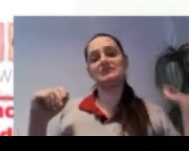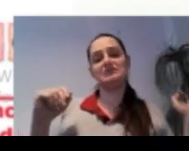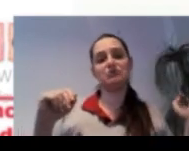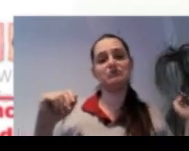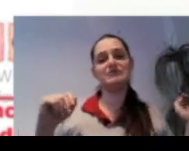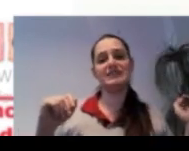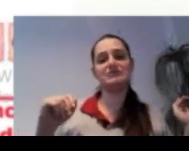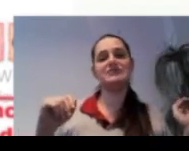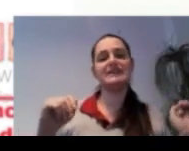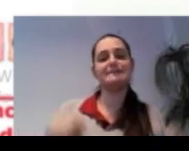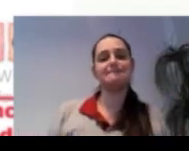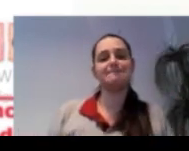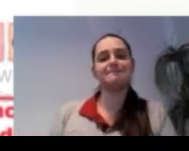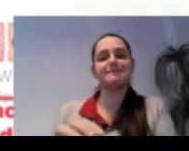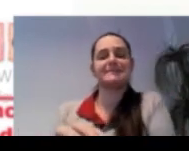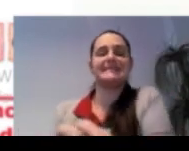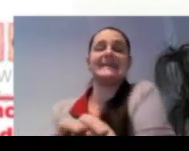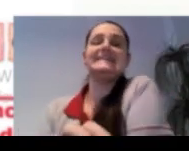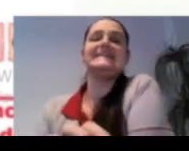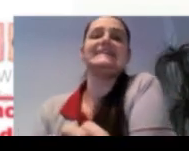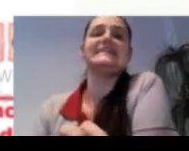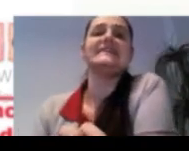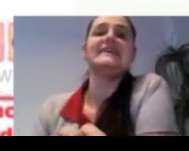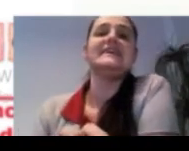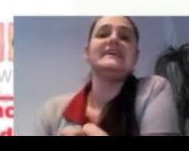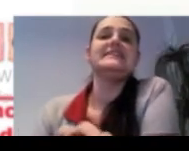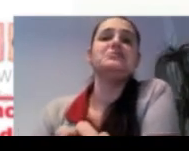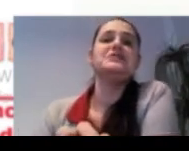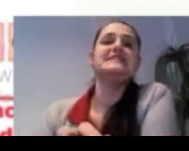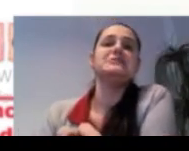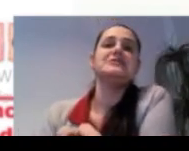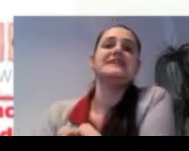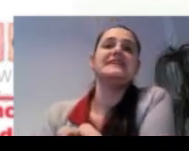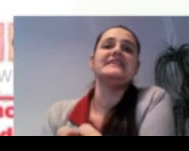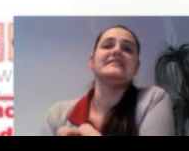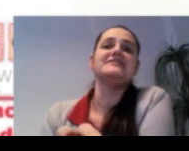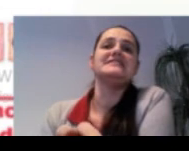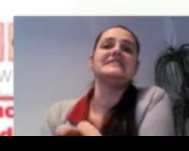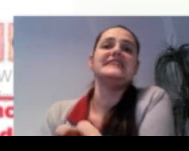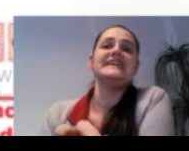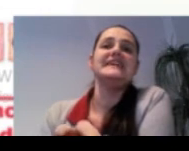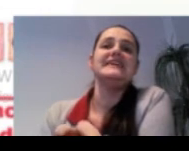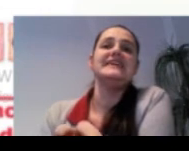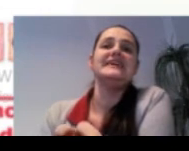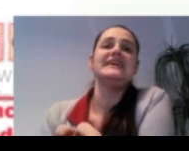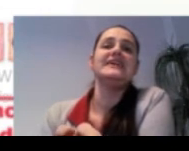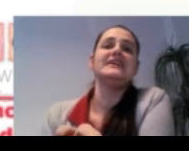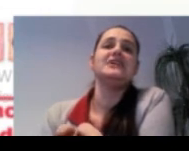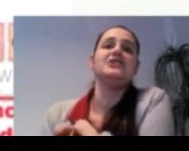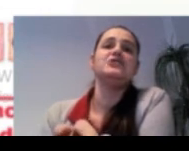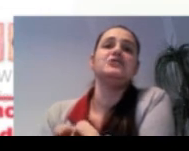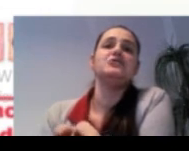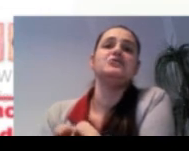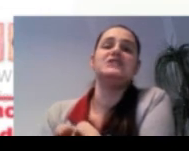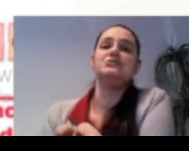tira um dentro da cadeia. Então, por exemplo, aqui, você tem